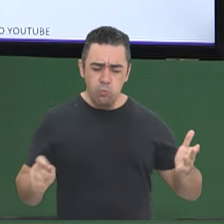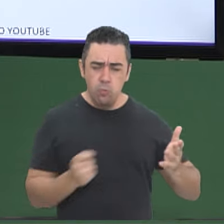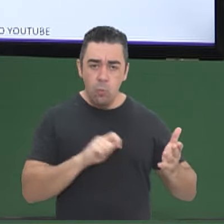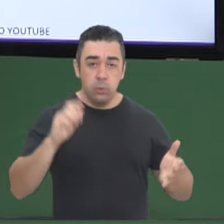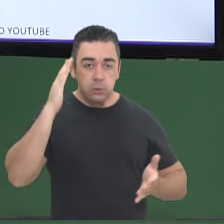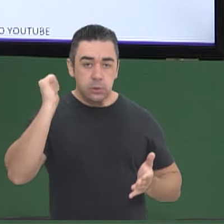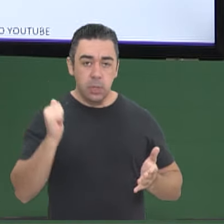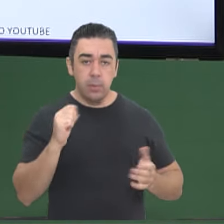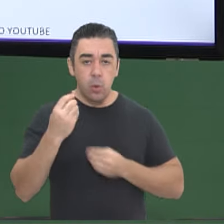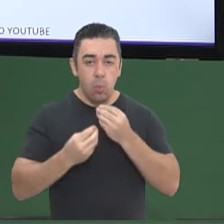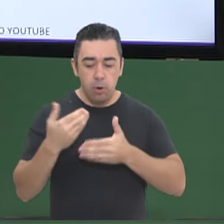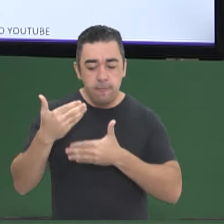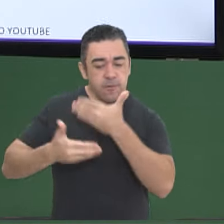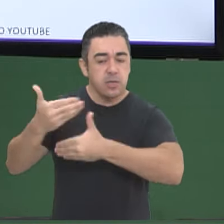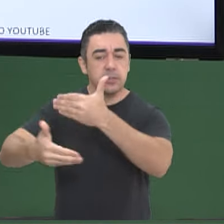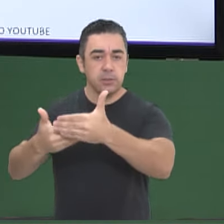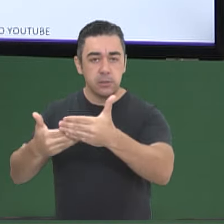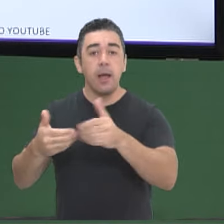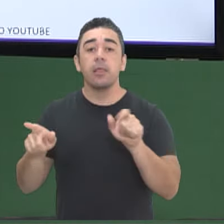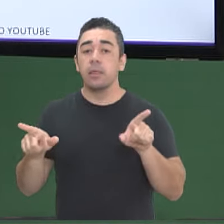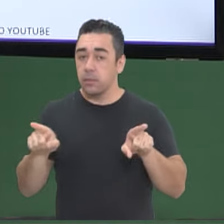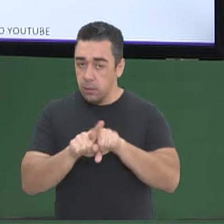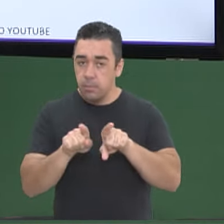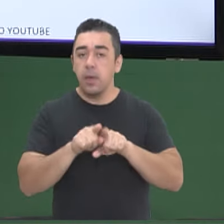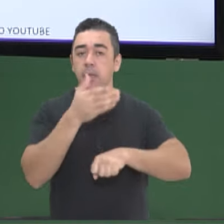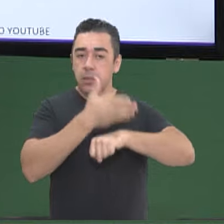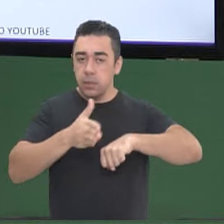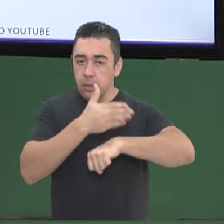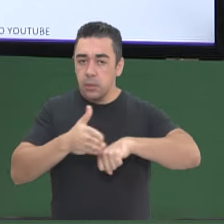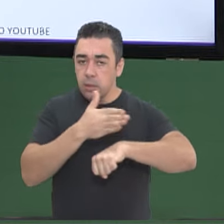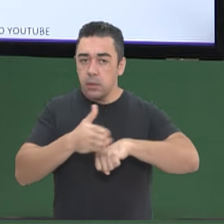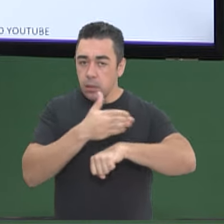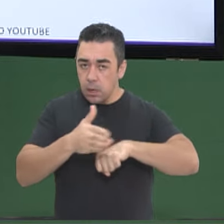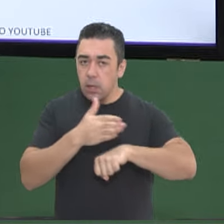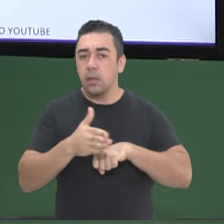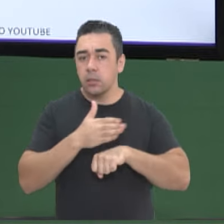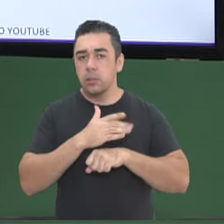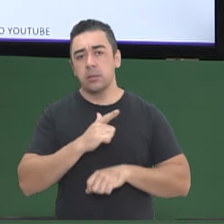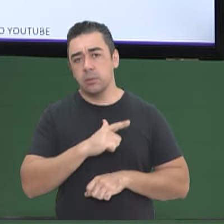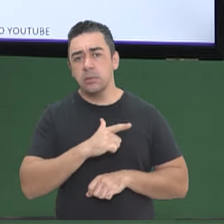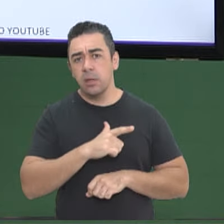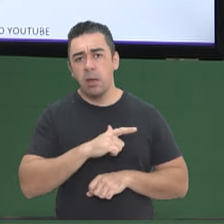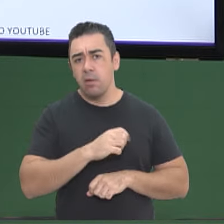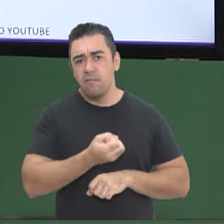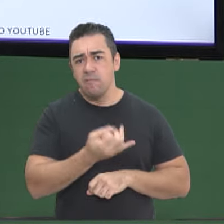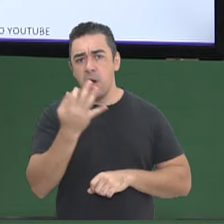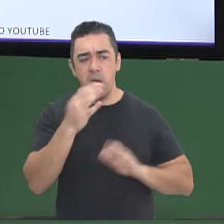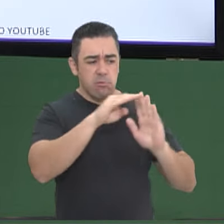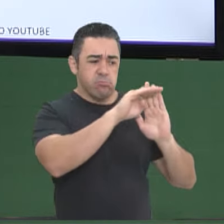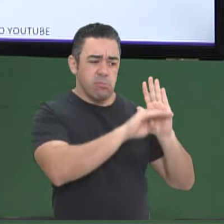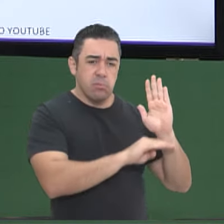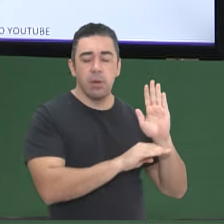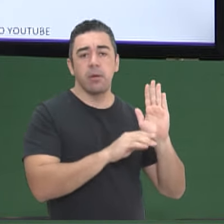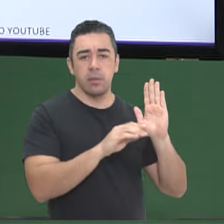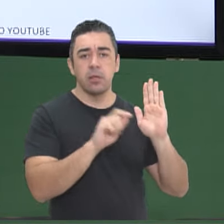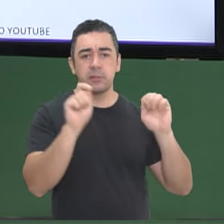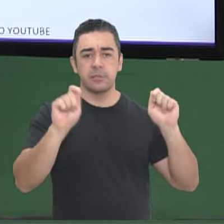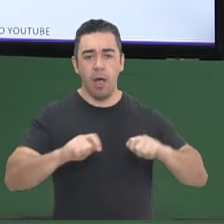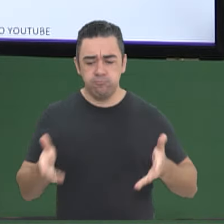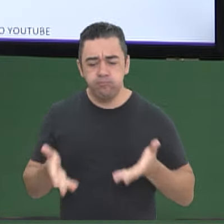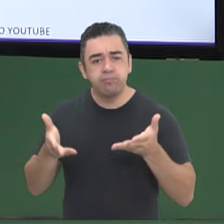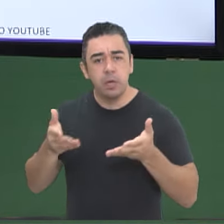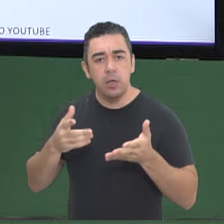nessa modalidade. Então, temos treinamento, temos uma série de questões que ajudam, que contribuem para que a gente